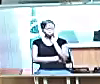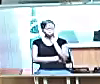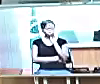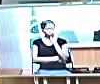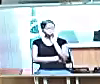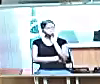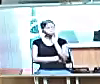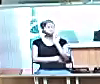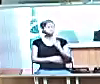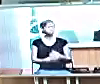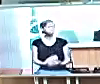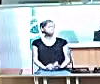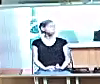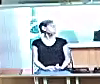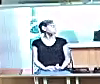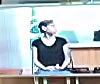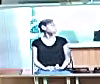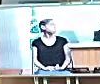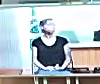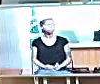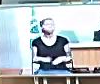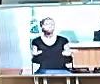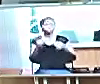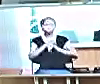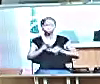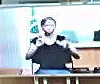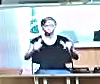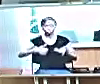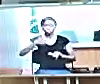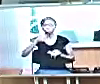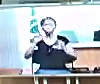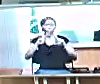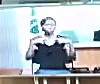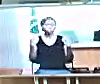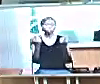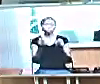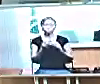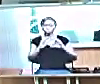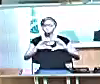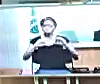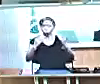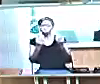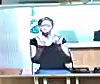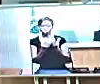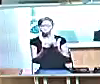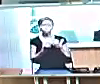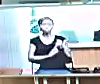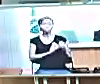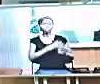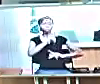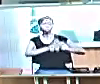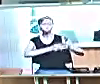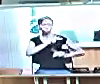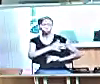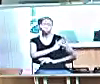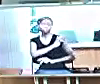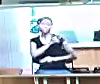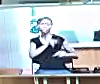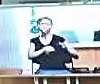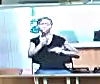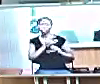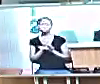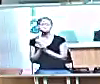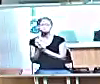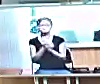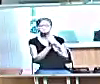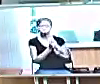a número regimental declaro aberta a primeira reunião conjunta das comissões participação popular e de fiscalização financeira e orçamentária